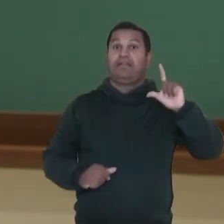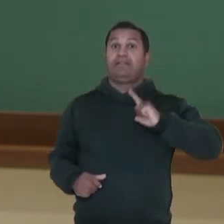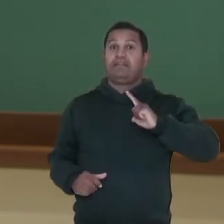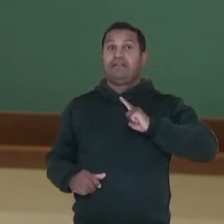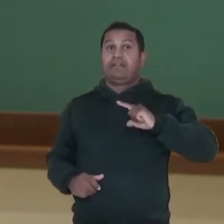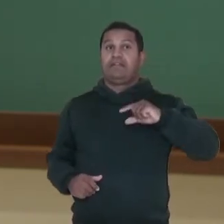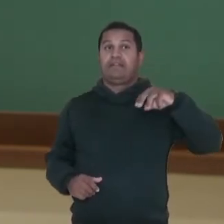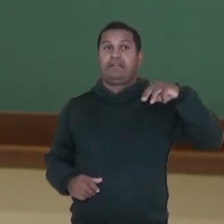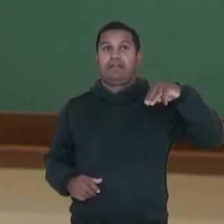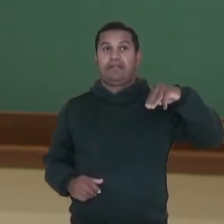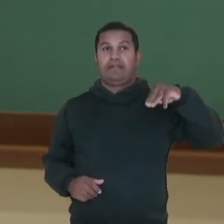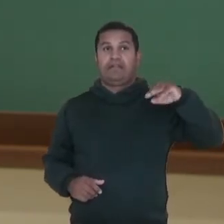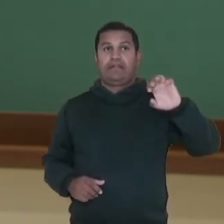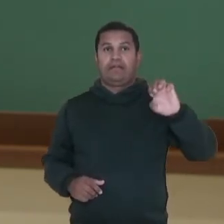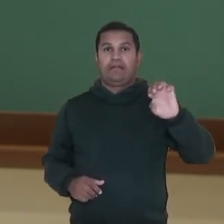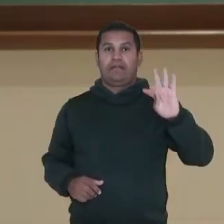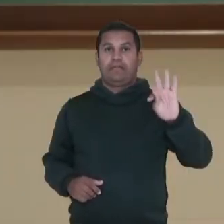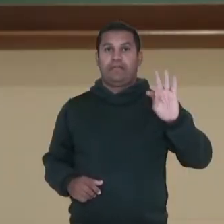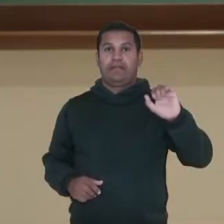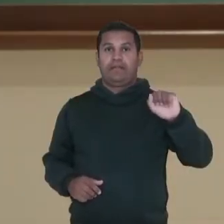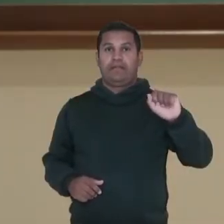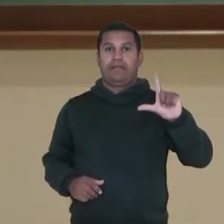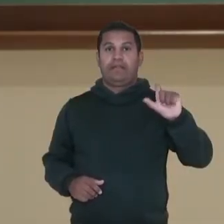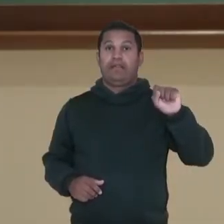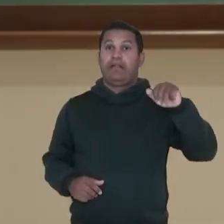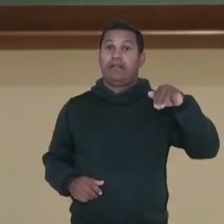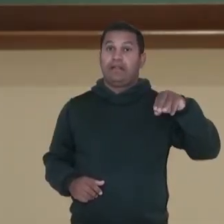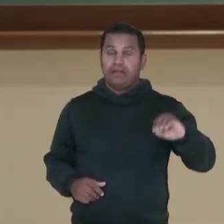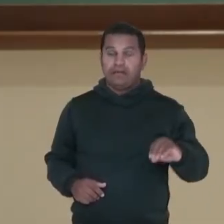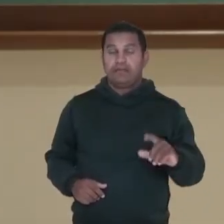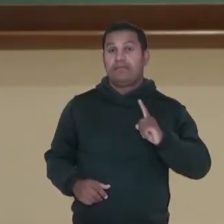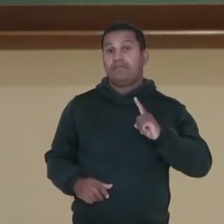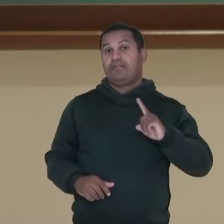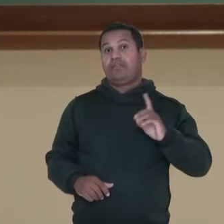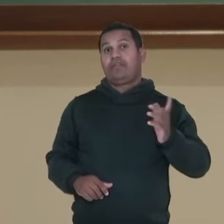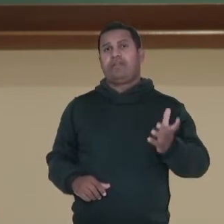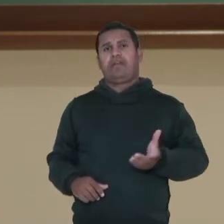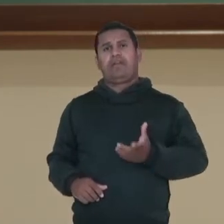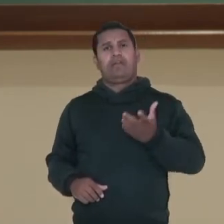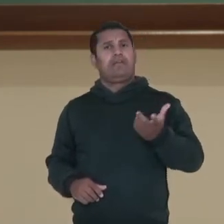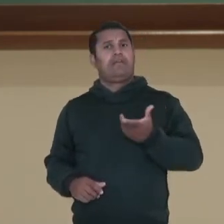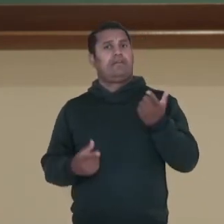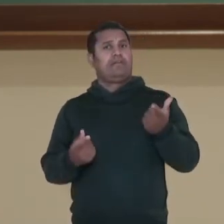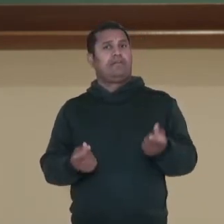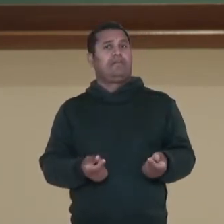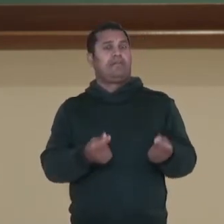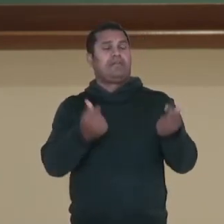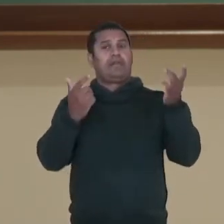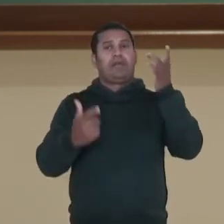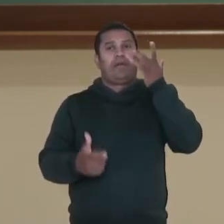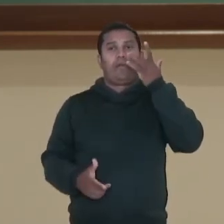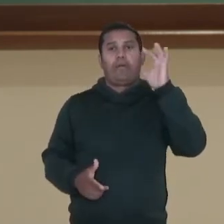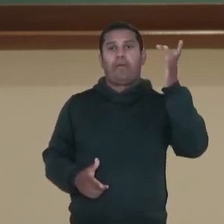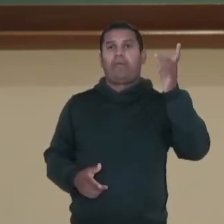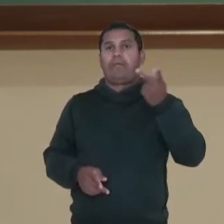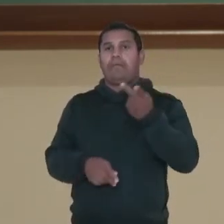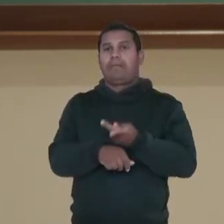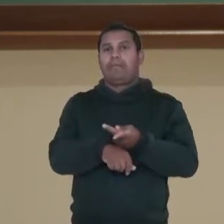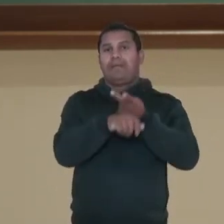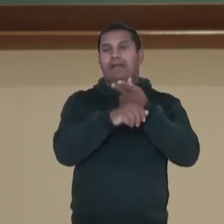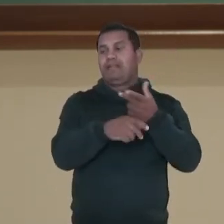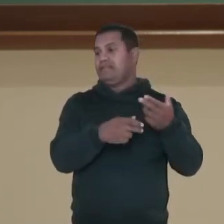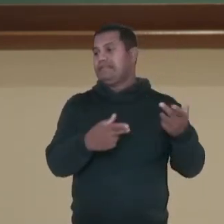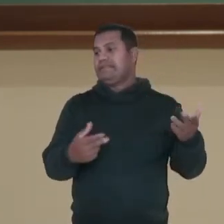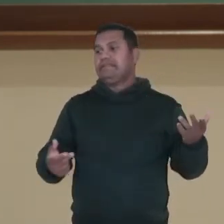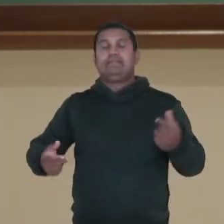Porque as colônias aqui na América, elas eram ricas em metais preciosos. Então, logo a Espanha tirava esses metais daqui e levava para